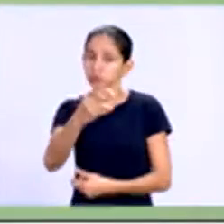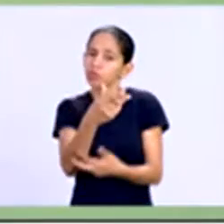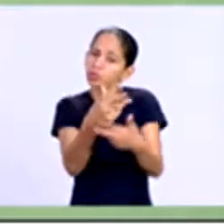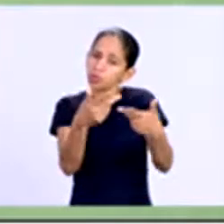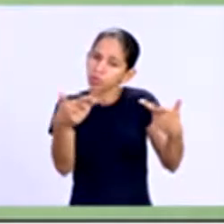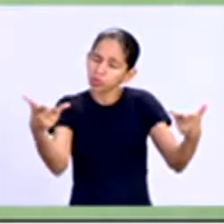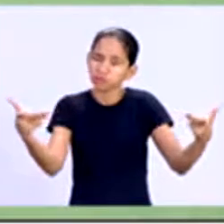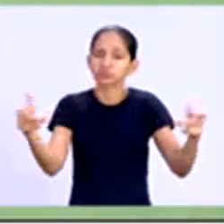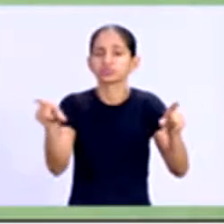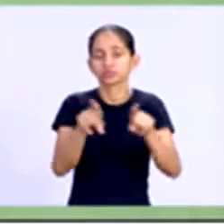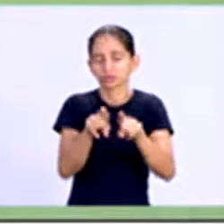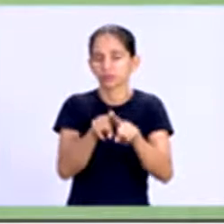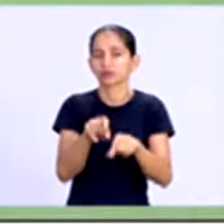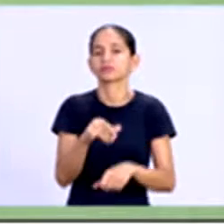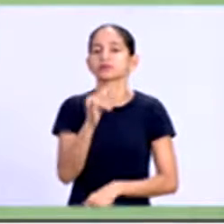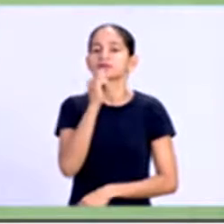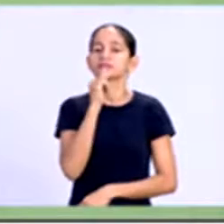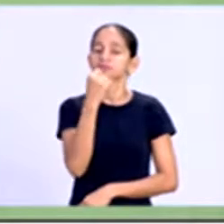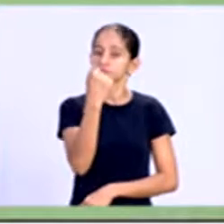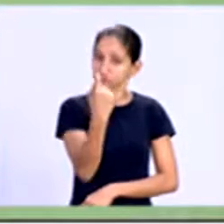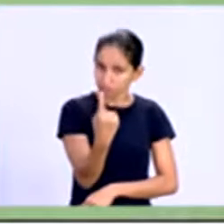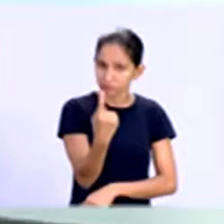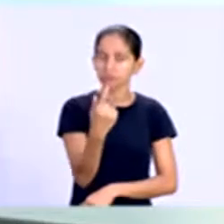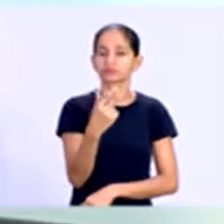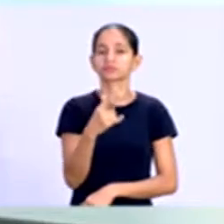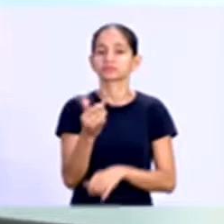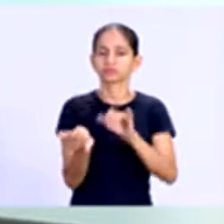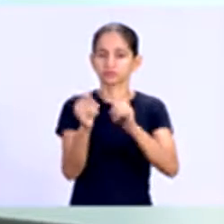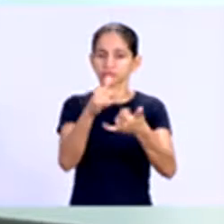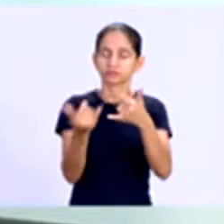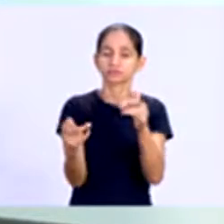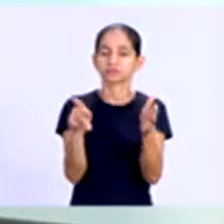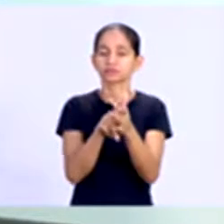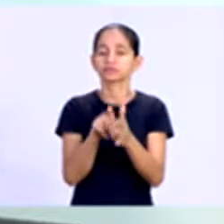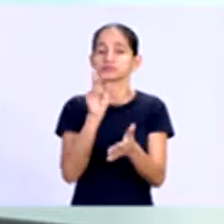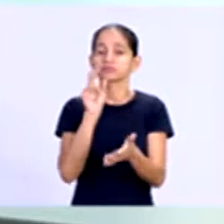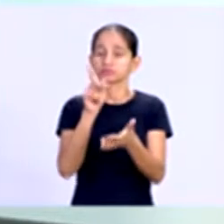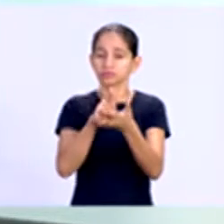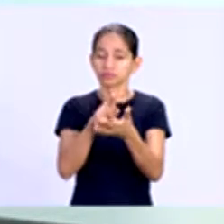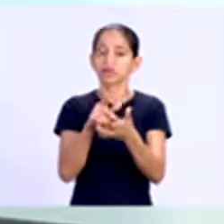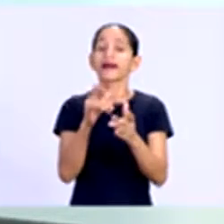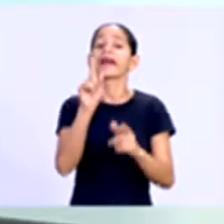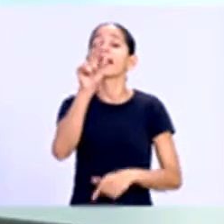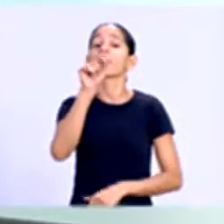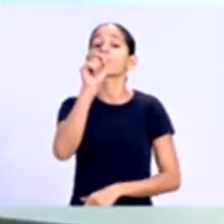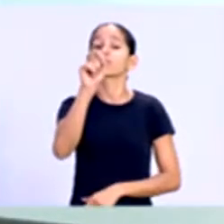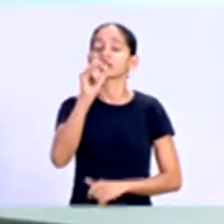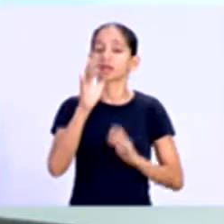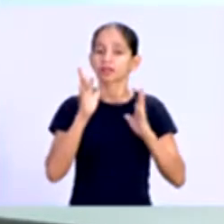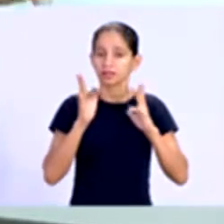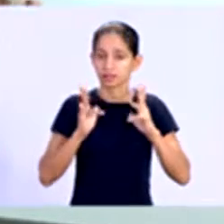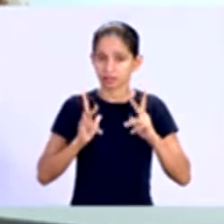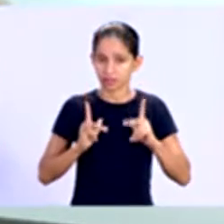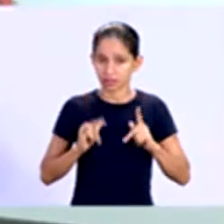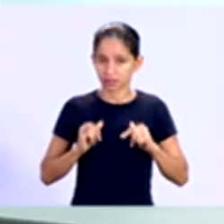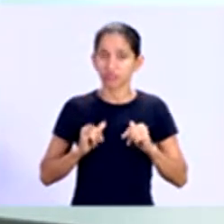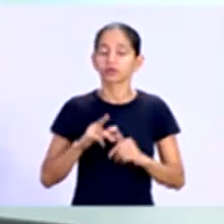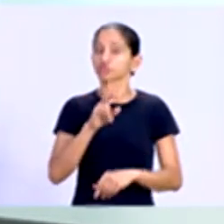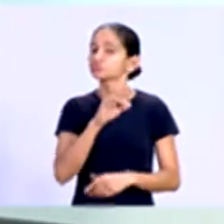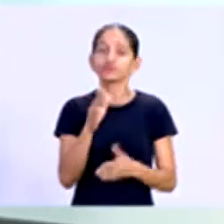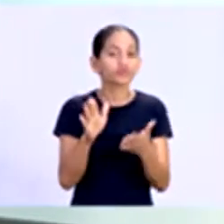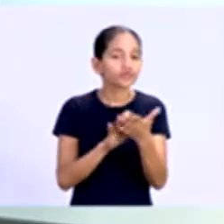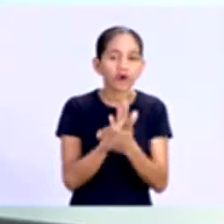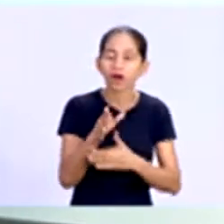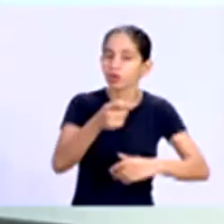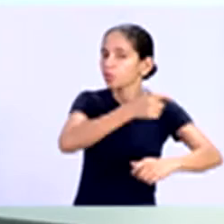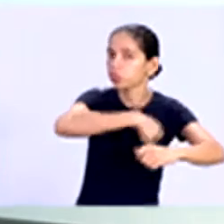outros. Um exemplo de perigo químico no alimento é a higienização de alimentos que serão consumidos crus, que nós